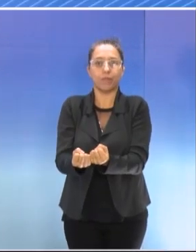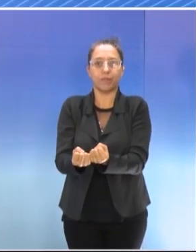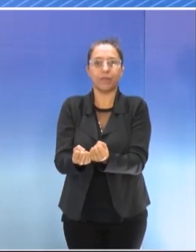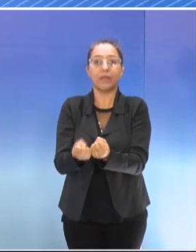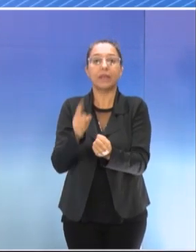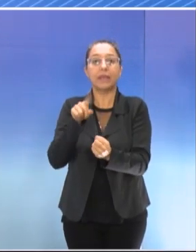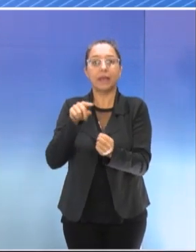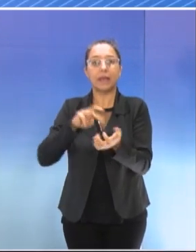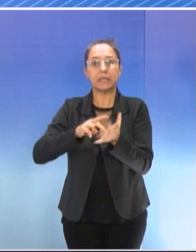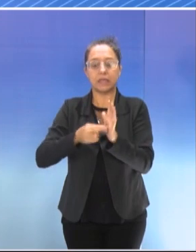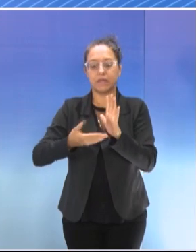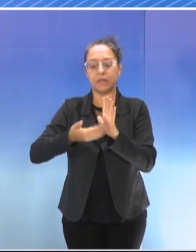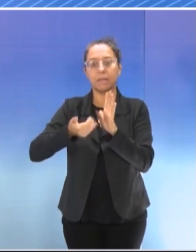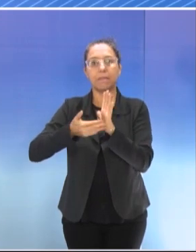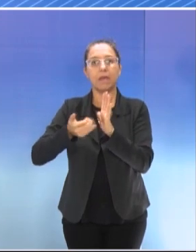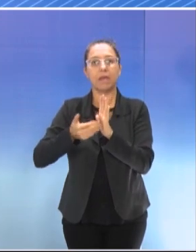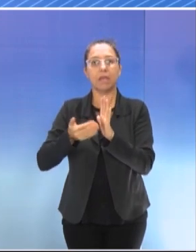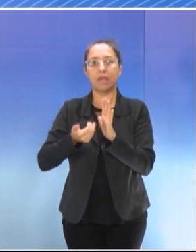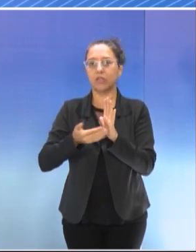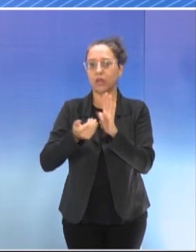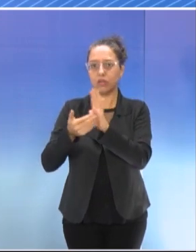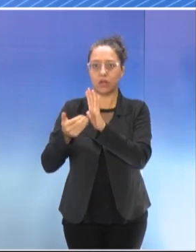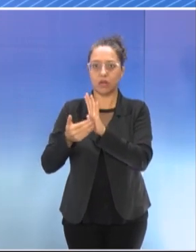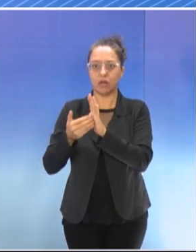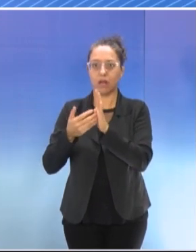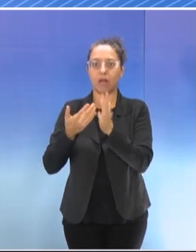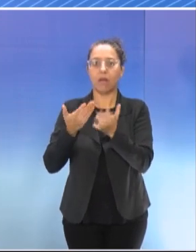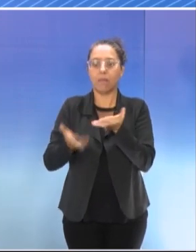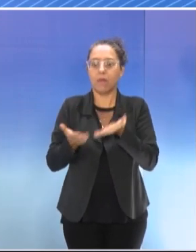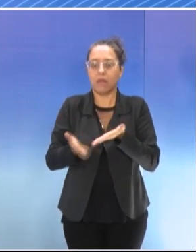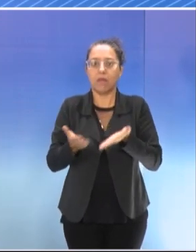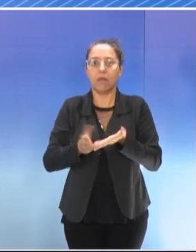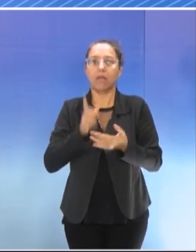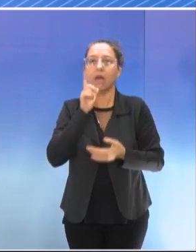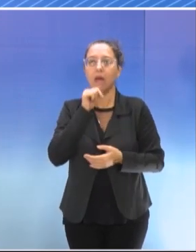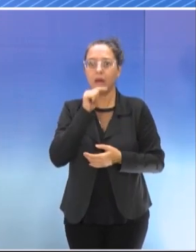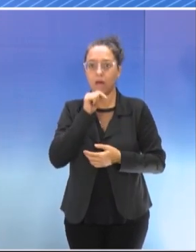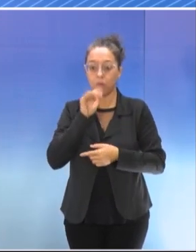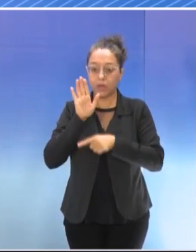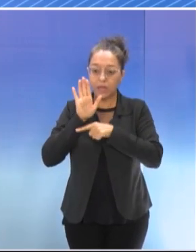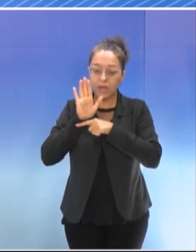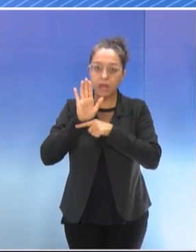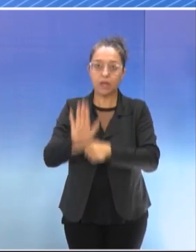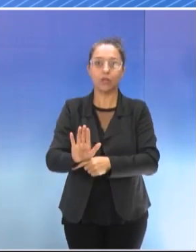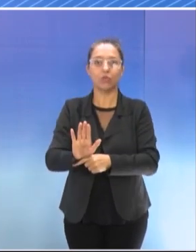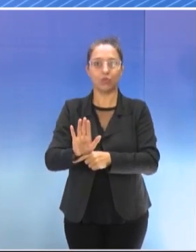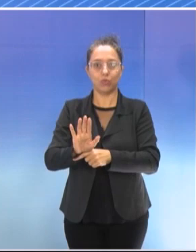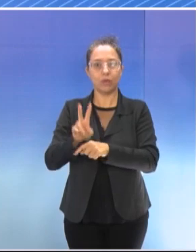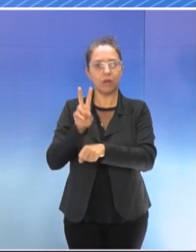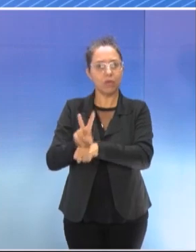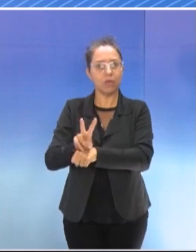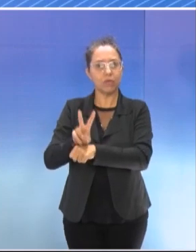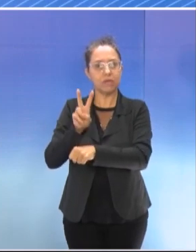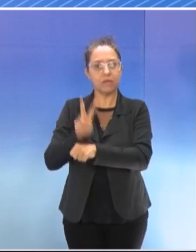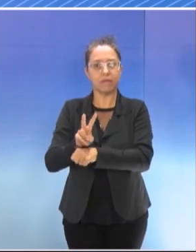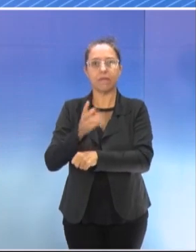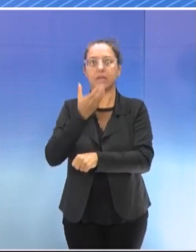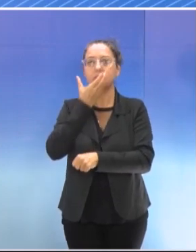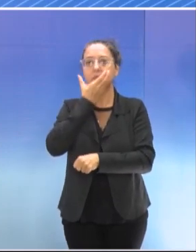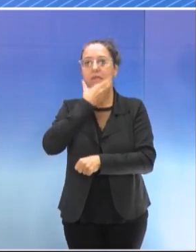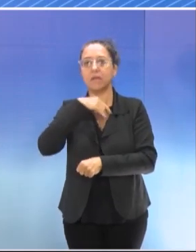Esse processo ele tem ajudado muito em quê? Na conservação de frutas